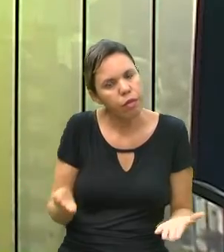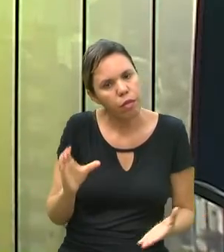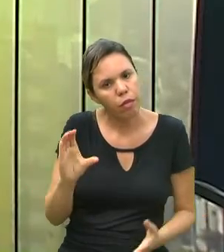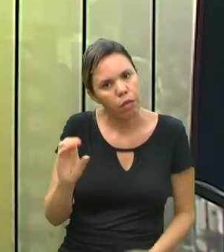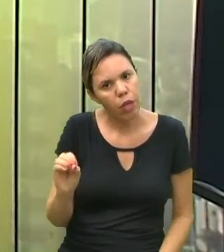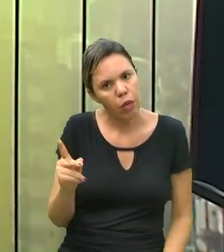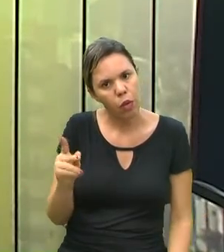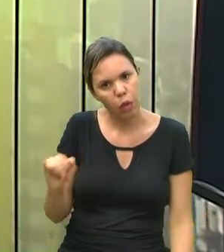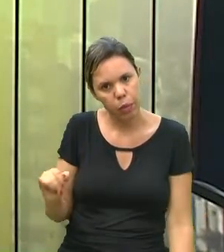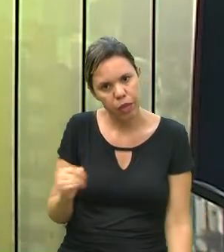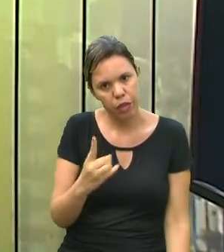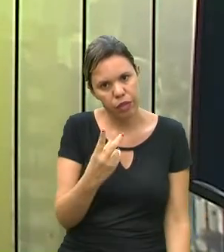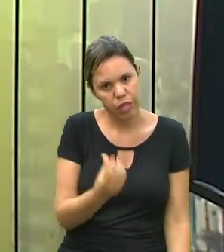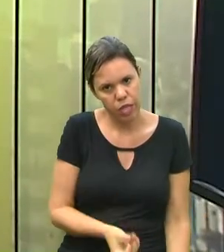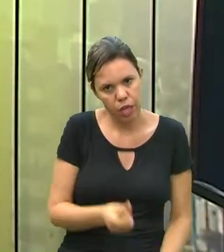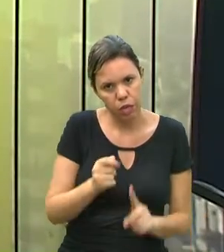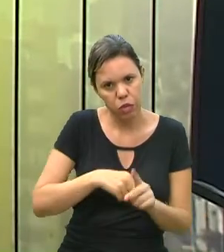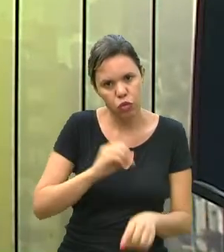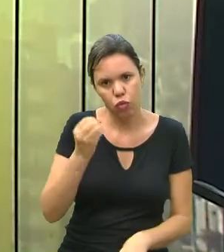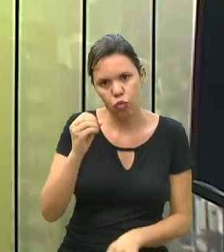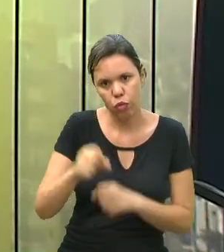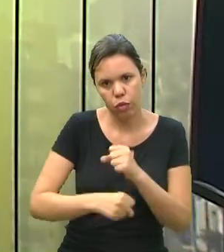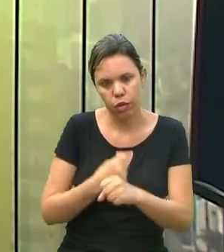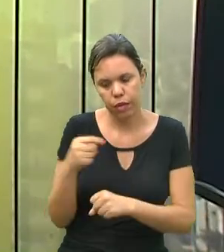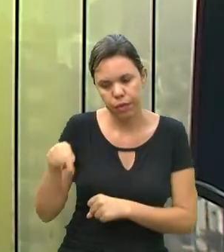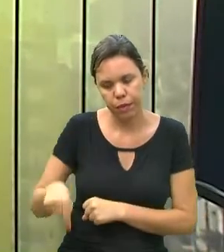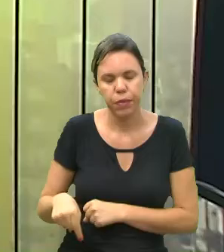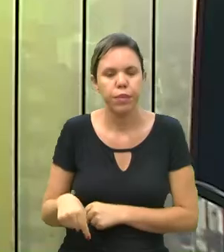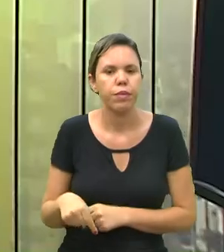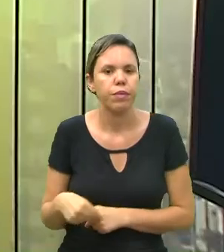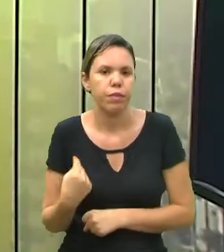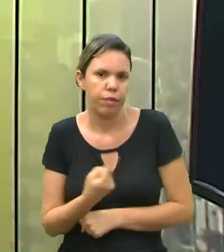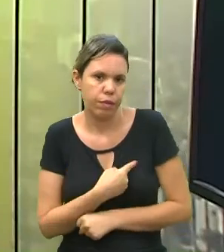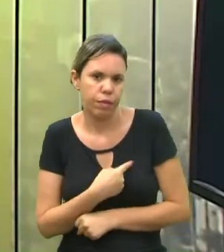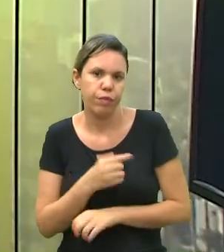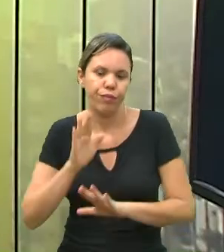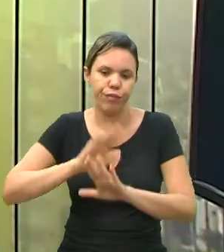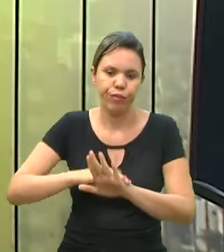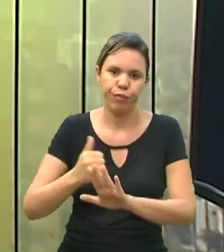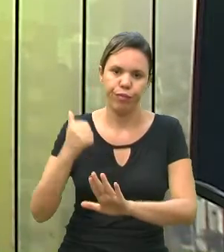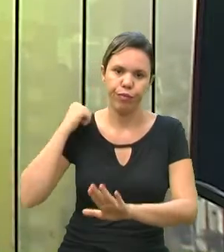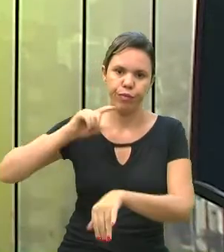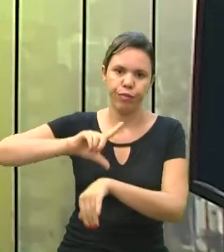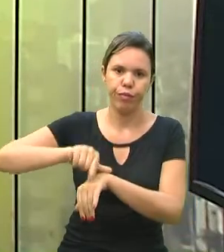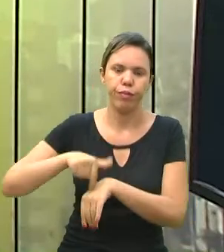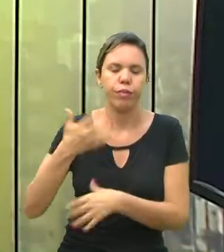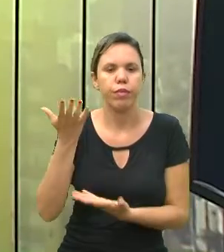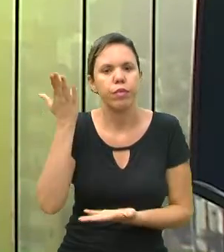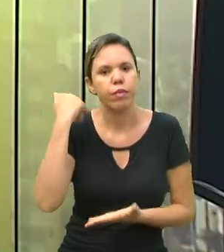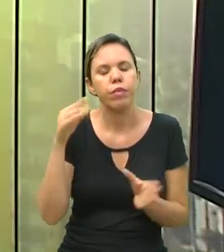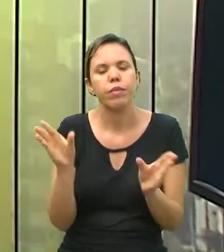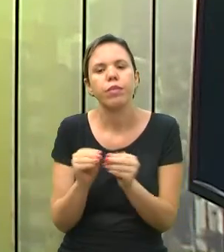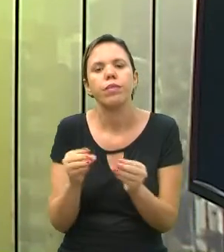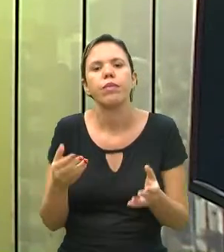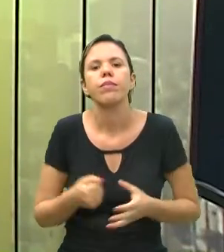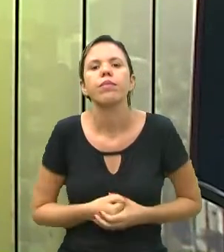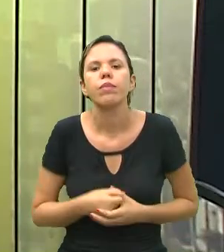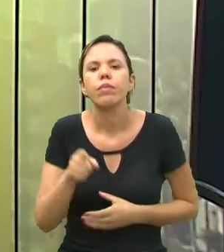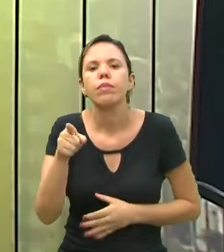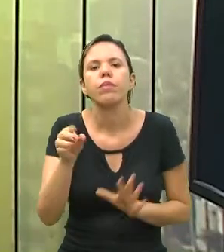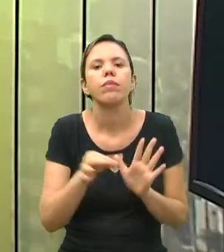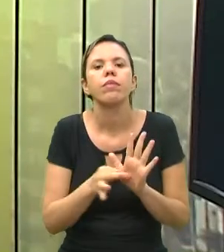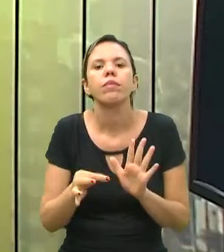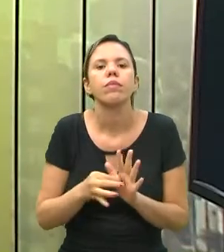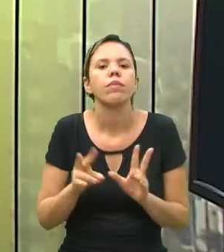a COP26 que acontece em outubro desse ano. Estamos um pouco atrás e eu queria saber, para a gente finalizar, Frederico,